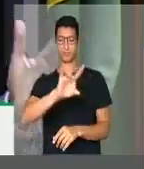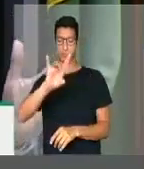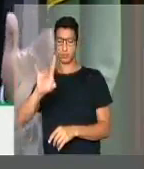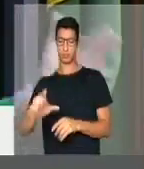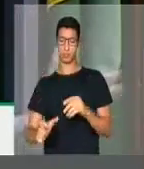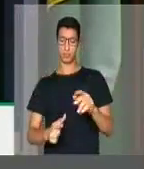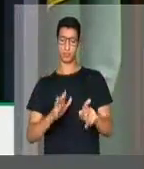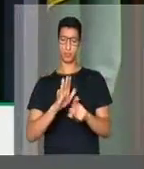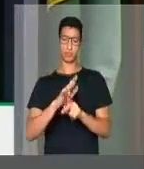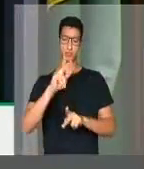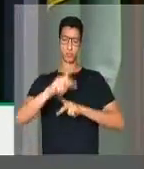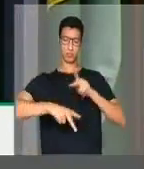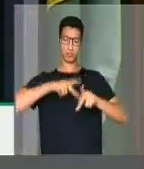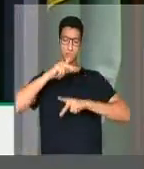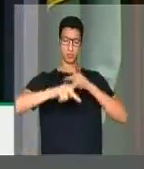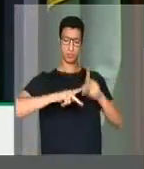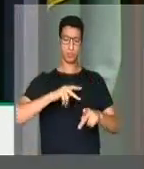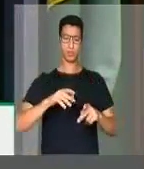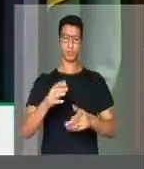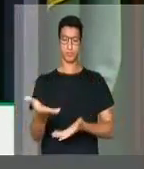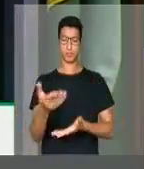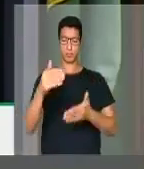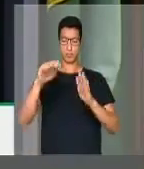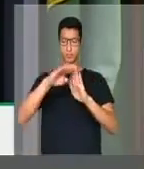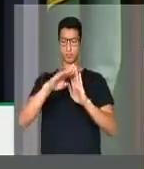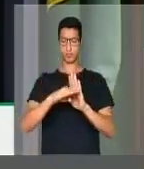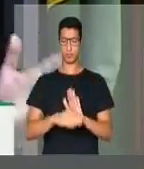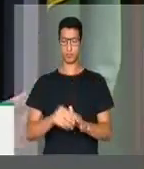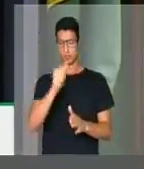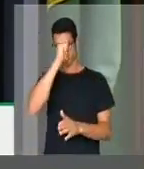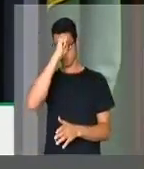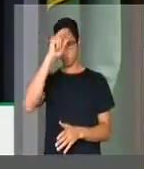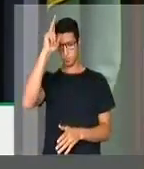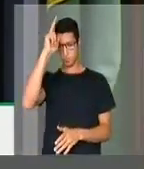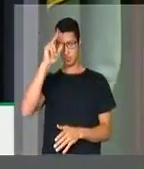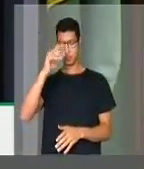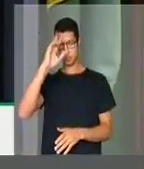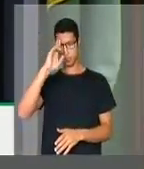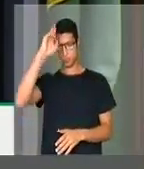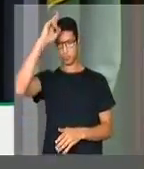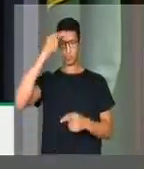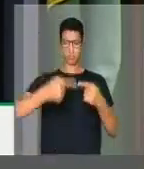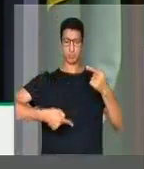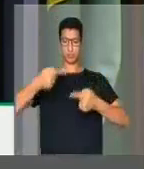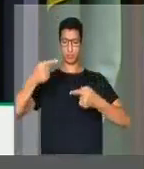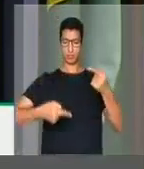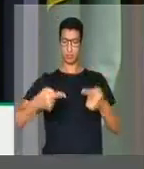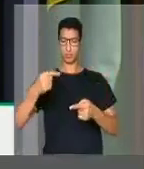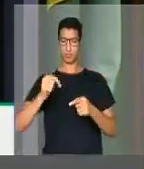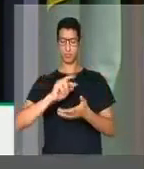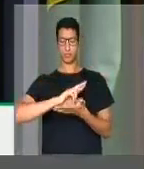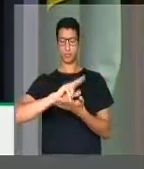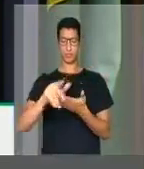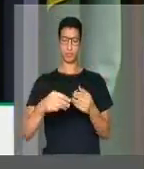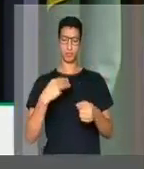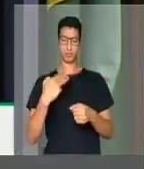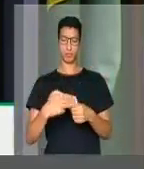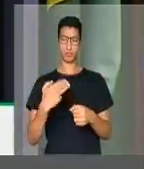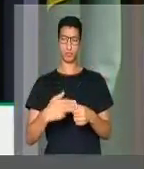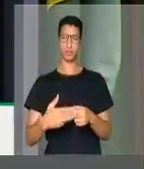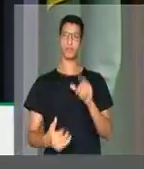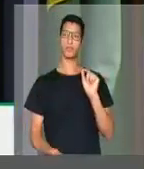uma dessas populações na relação com os prefeitos com as lideranças políticas dos diversos municípios